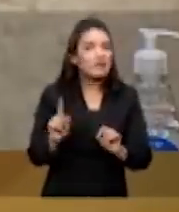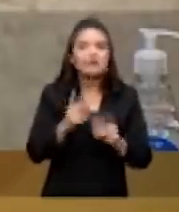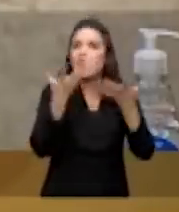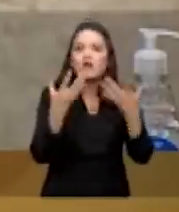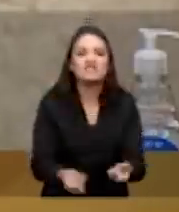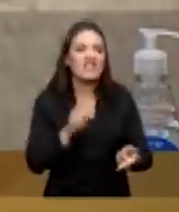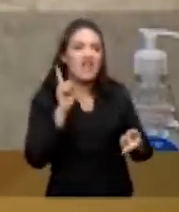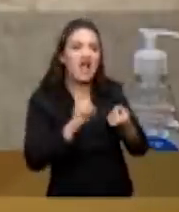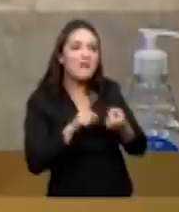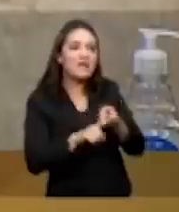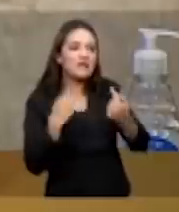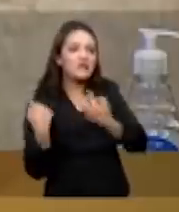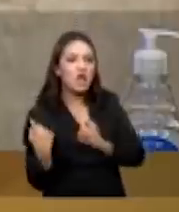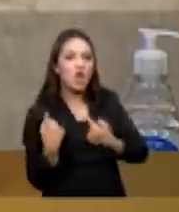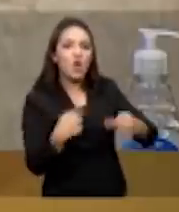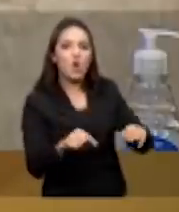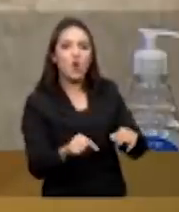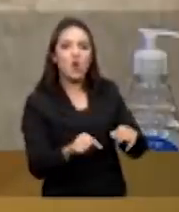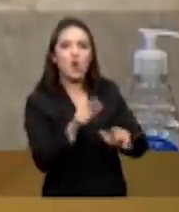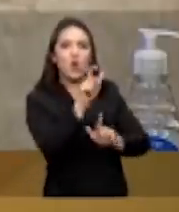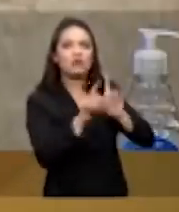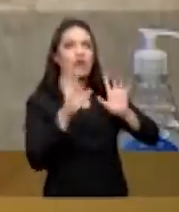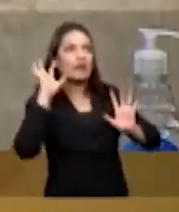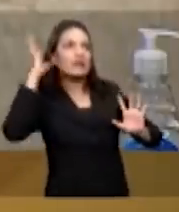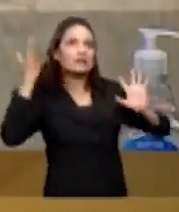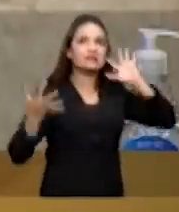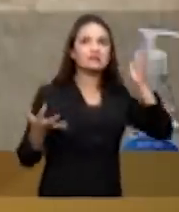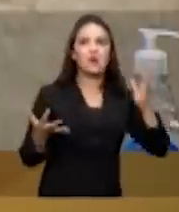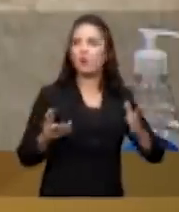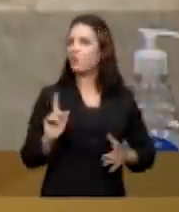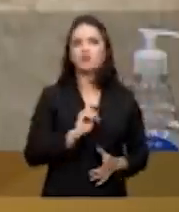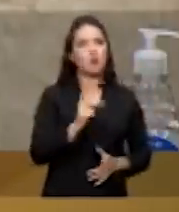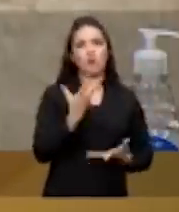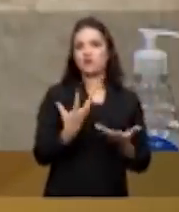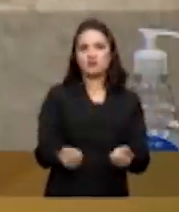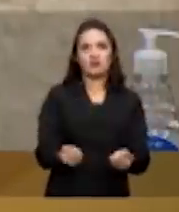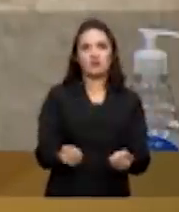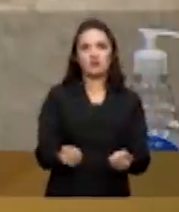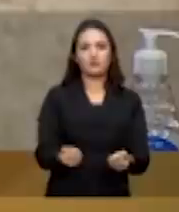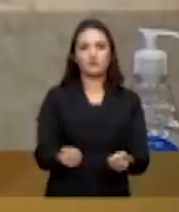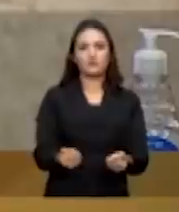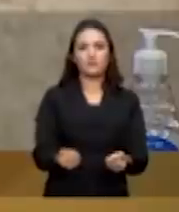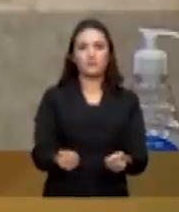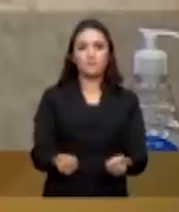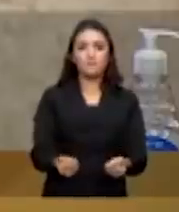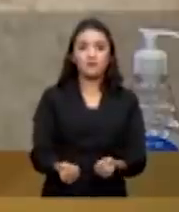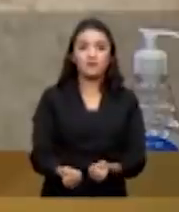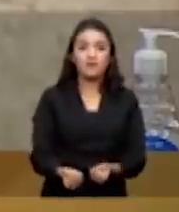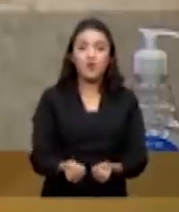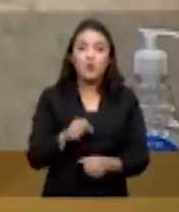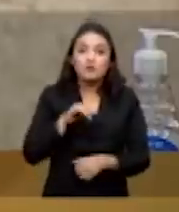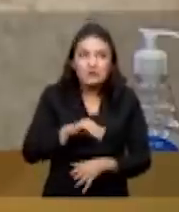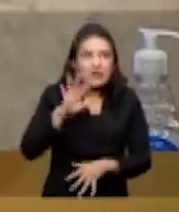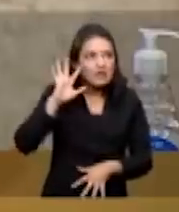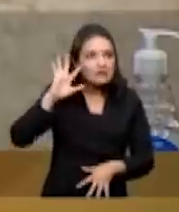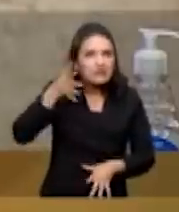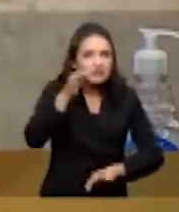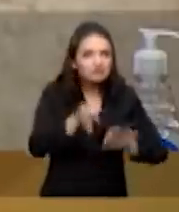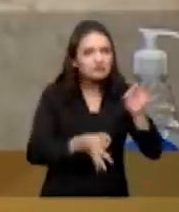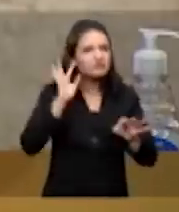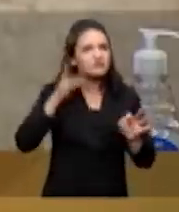à autoridade de suas decisões. Se o desprezo às decisões